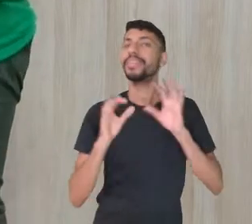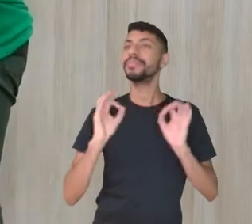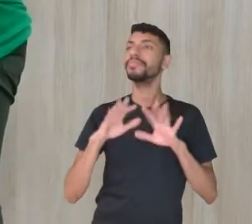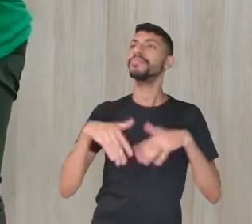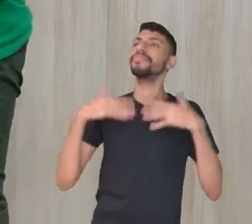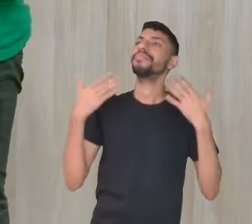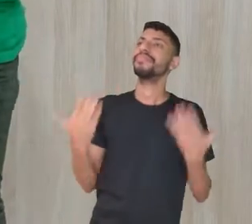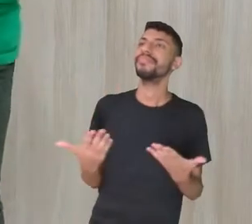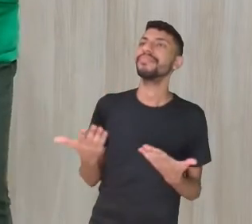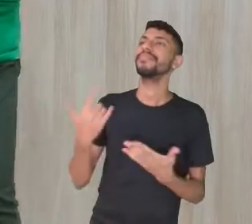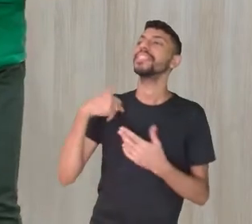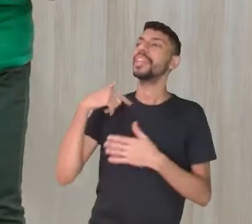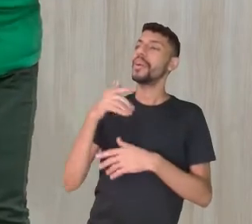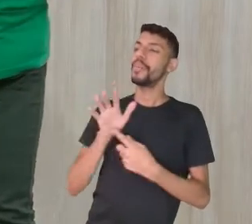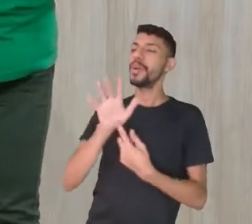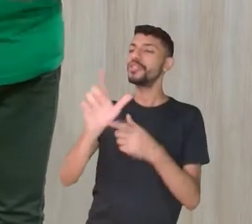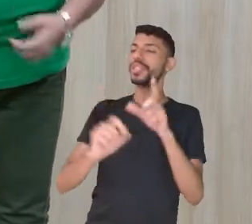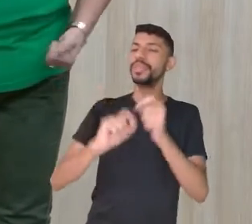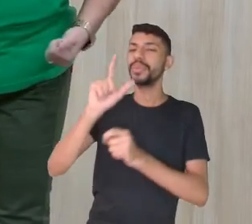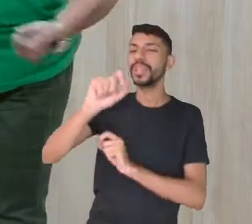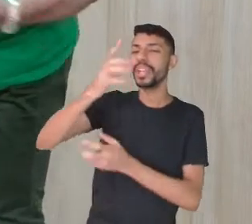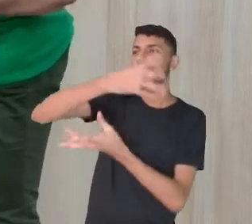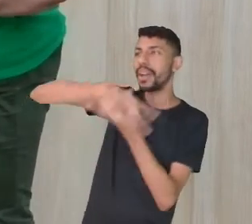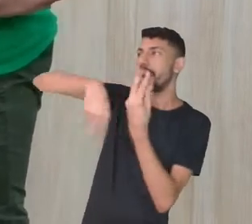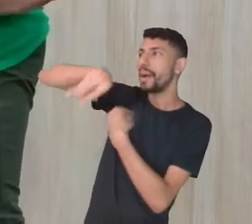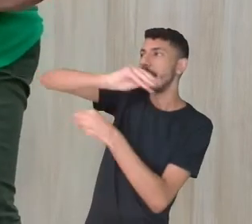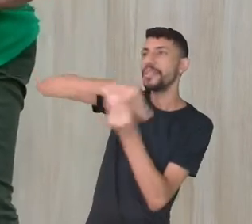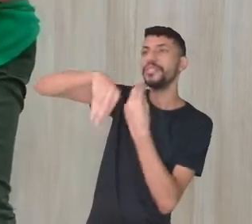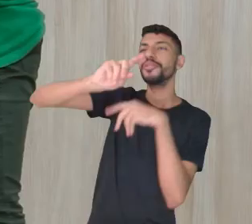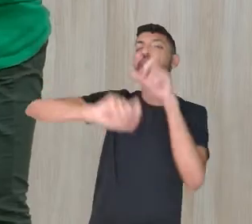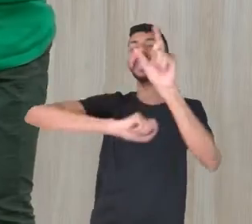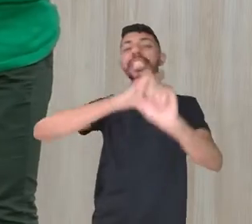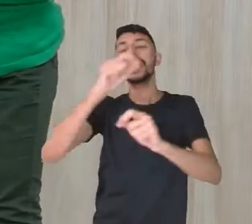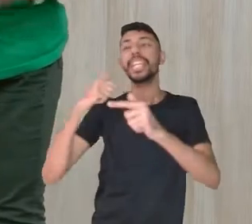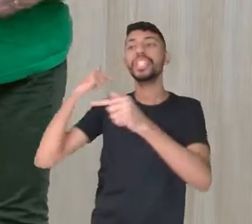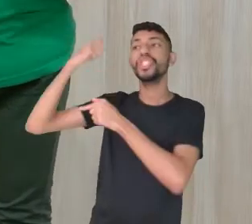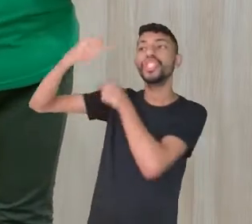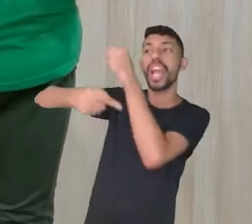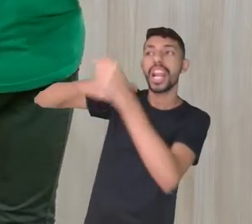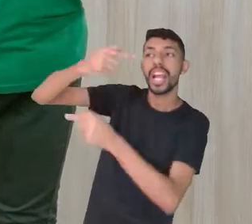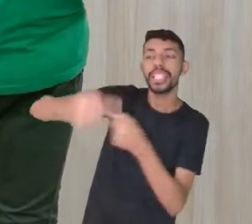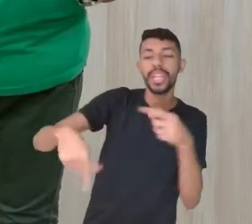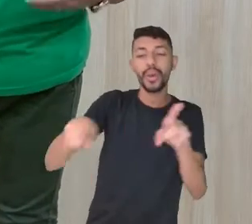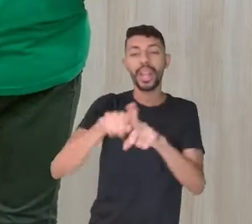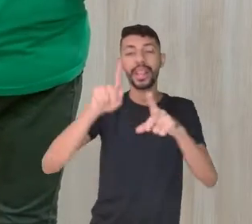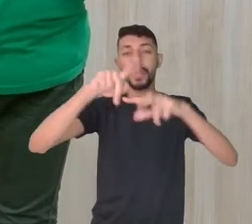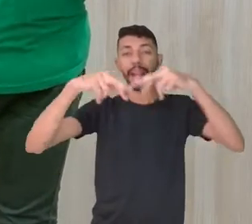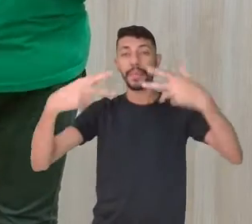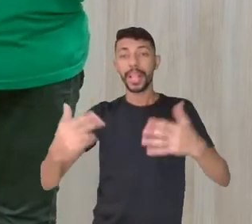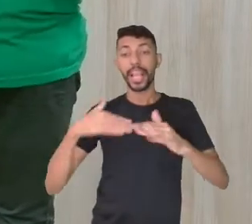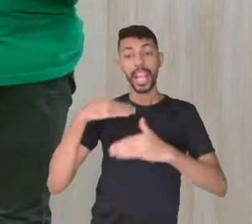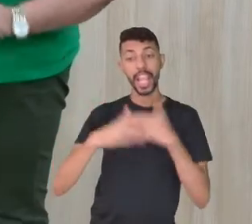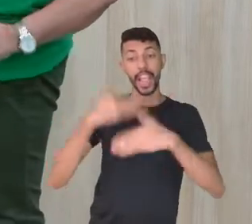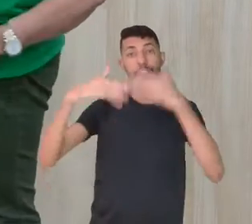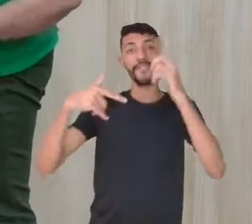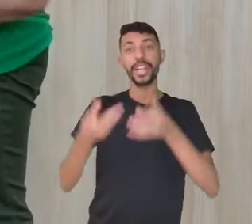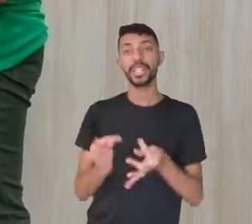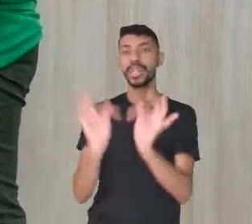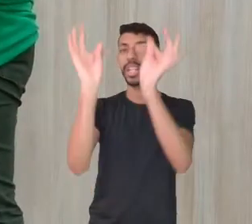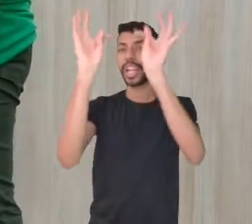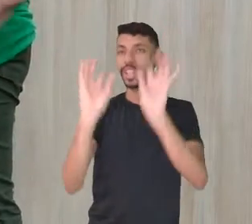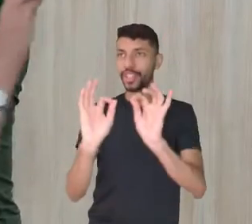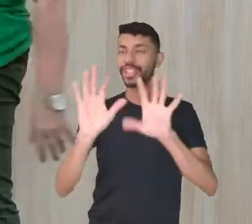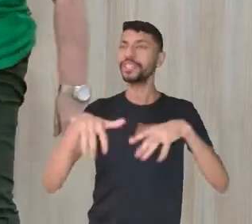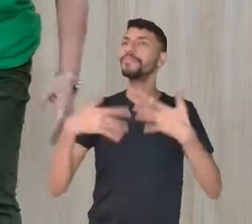estou mostrando aqui uma mistura de gerações e de equipamento e de avanços tecnológicos.